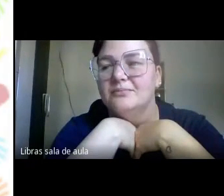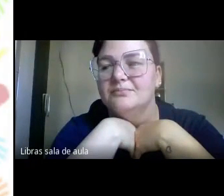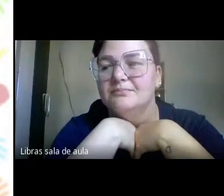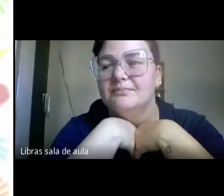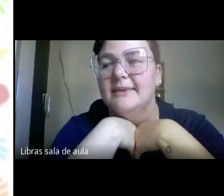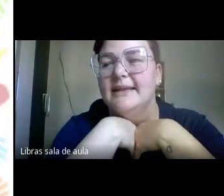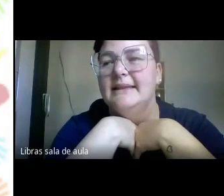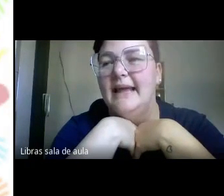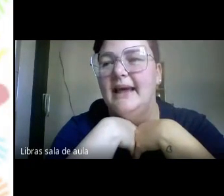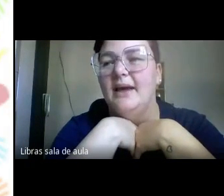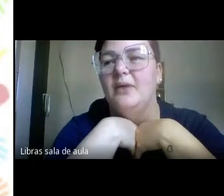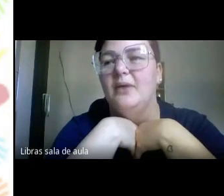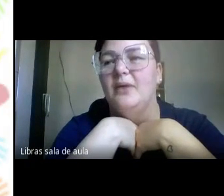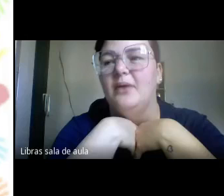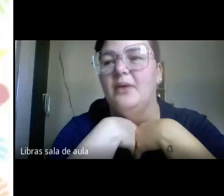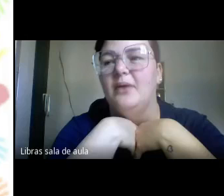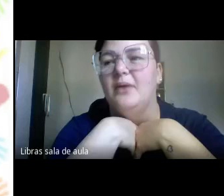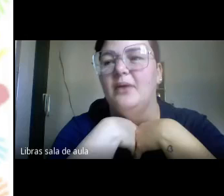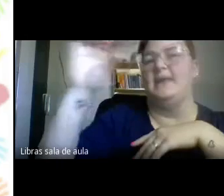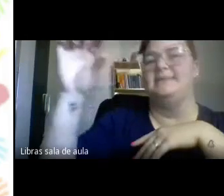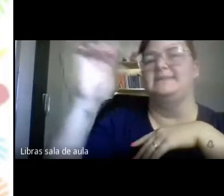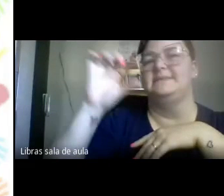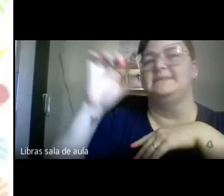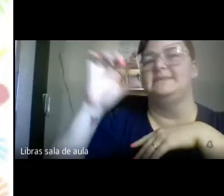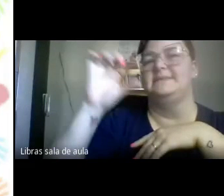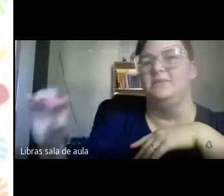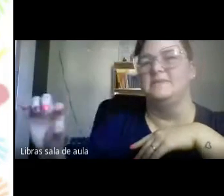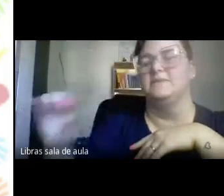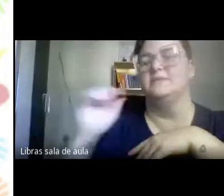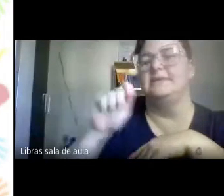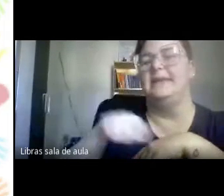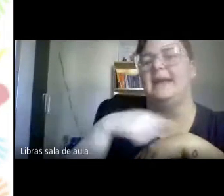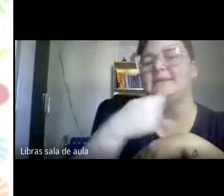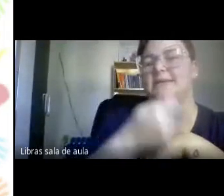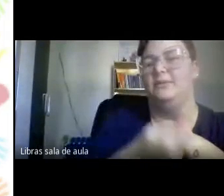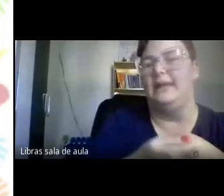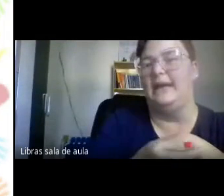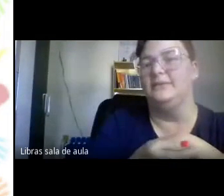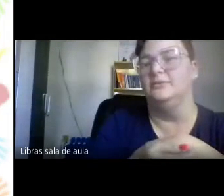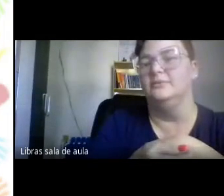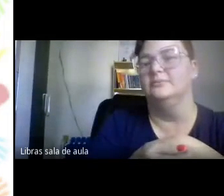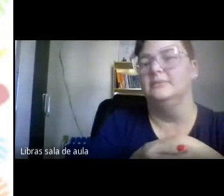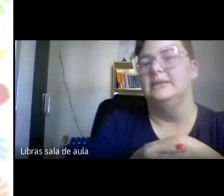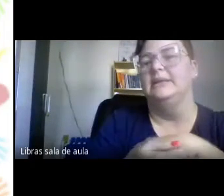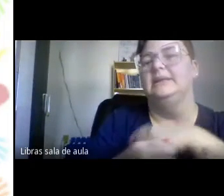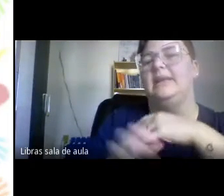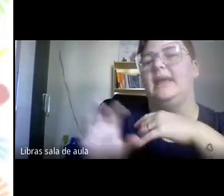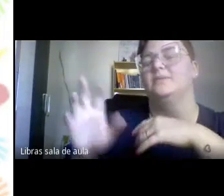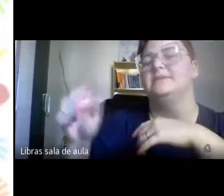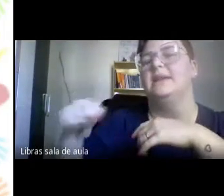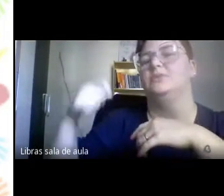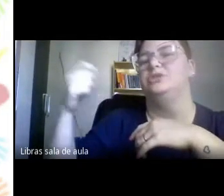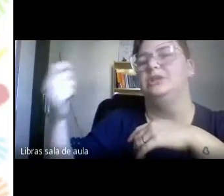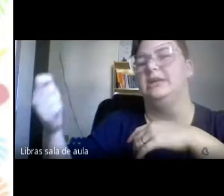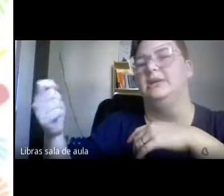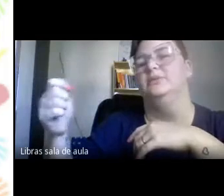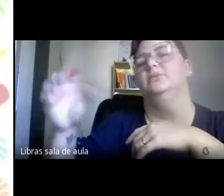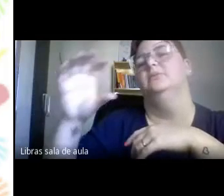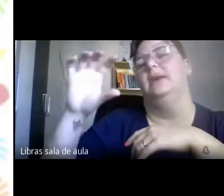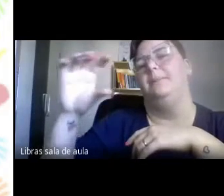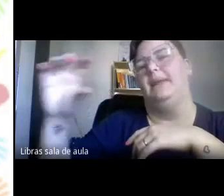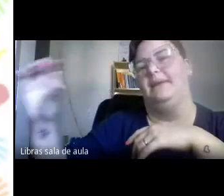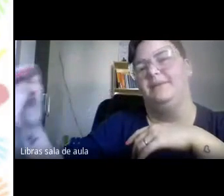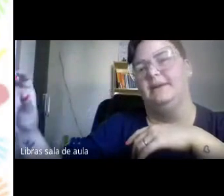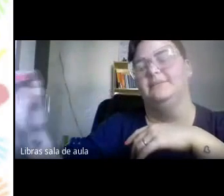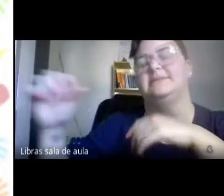calendário, né, com os meses escritos, os sinais ao lado, né, o sinal de ano,